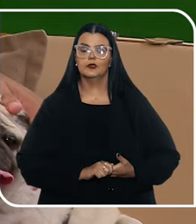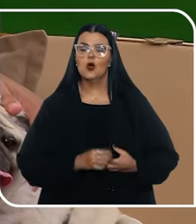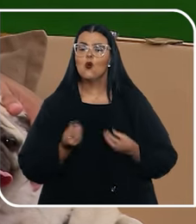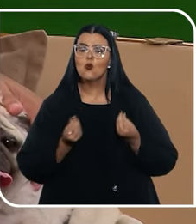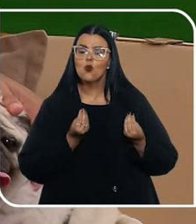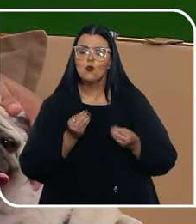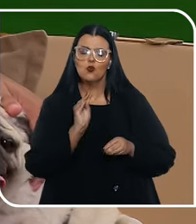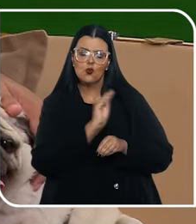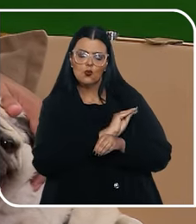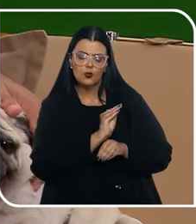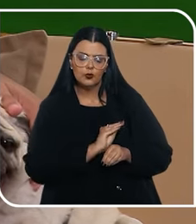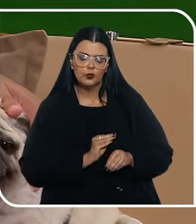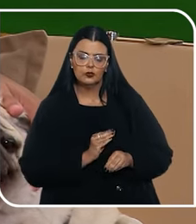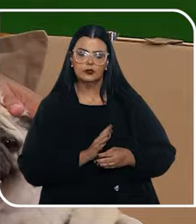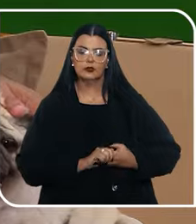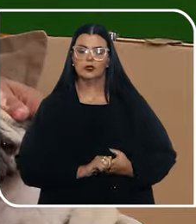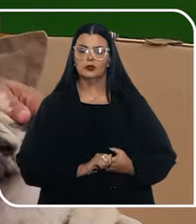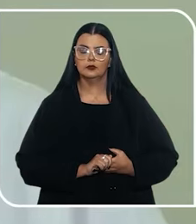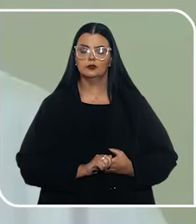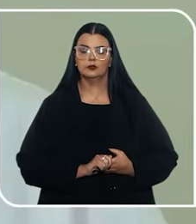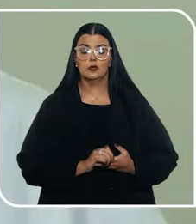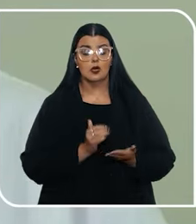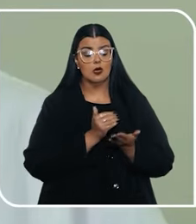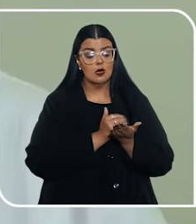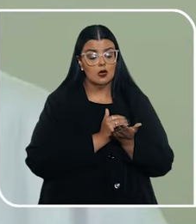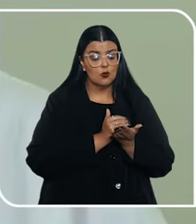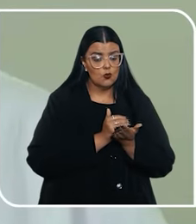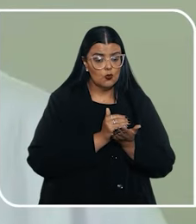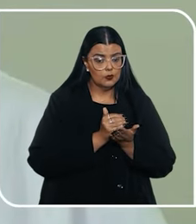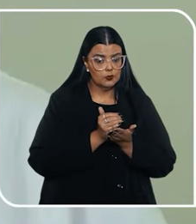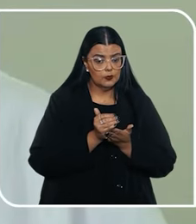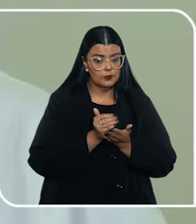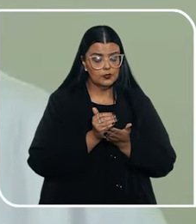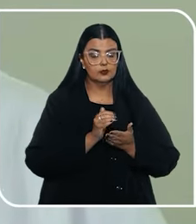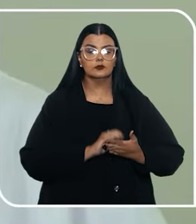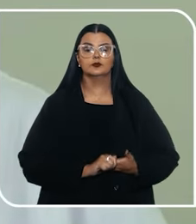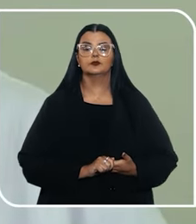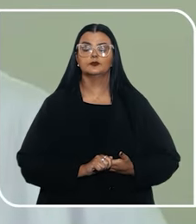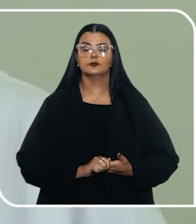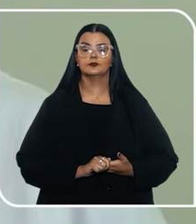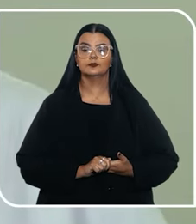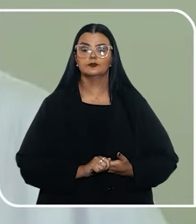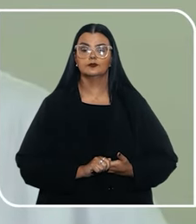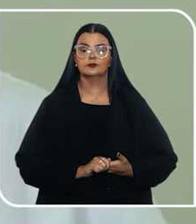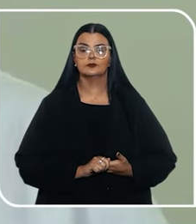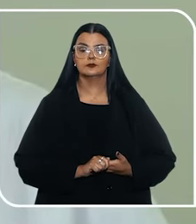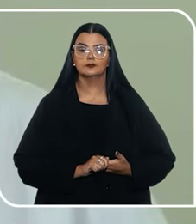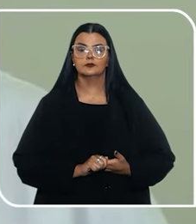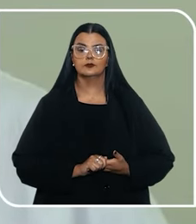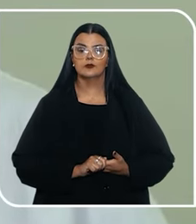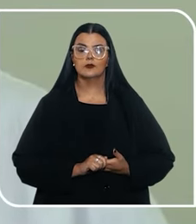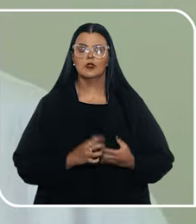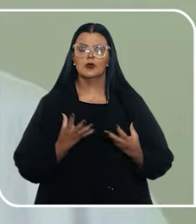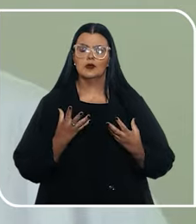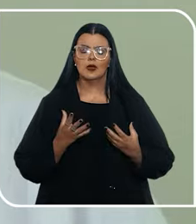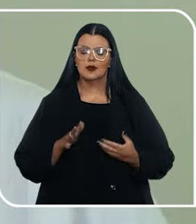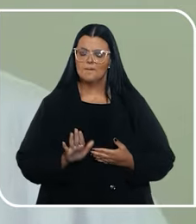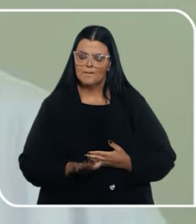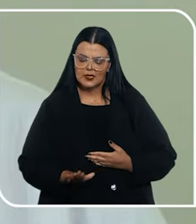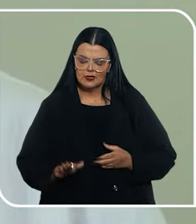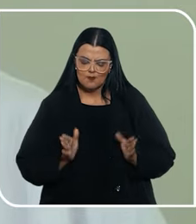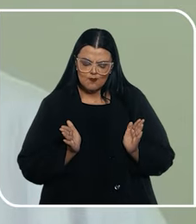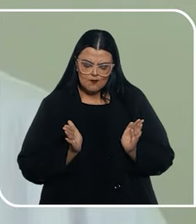a rotina e os cuidados com a pequena Kimi? No começo, quando ela veio, ela era